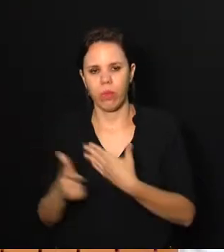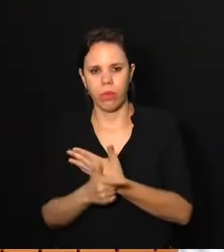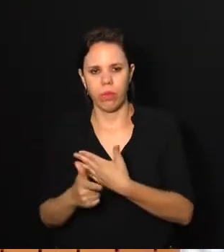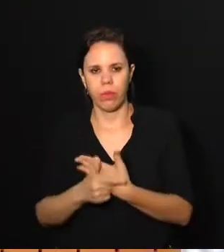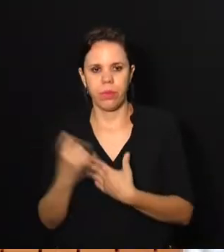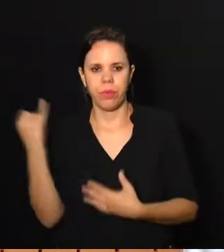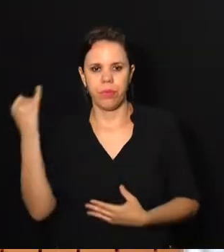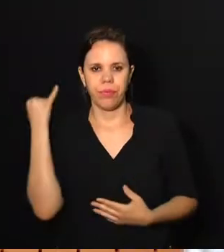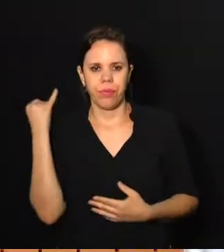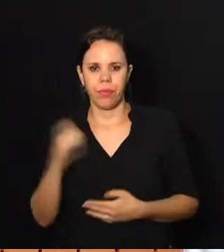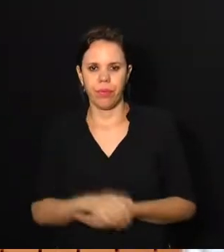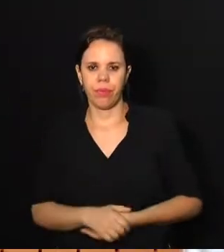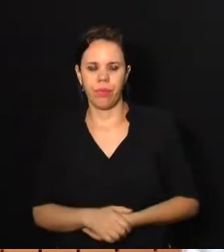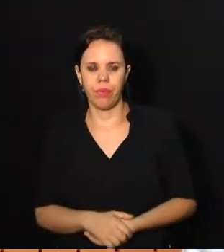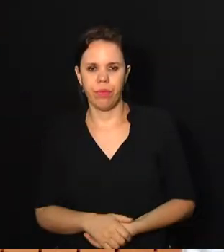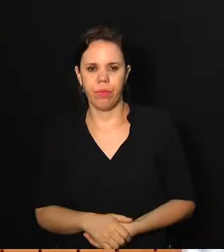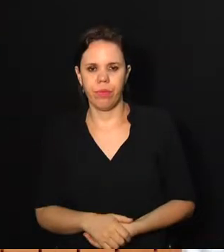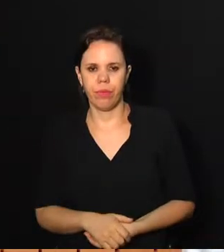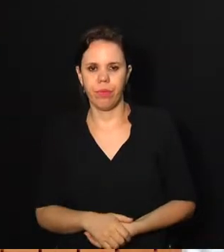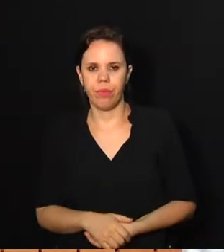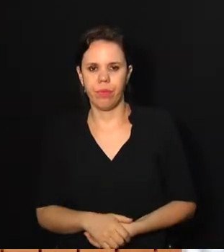aqui para o